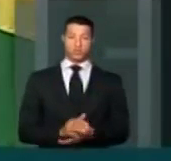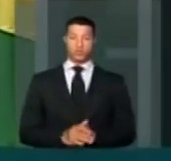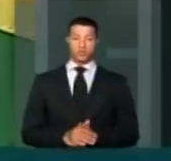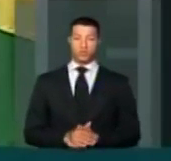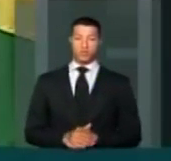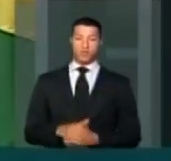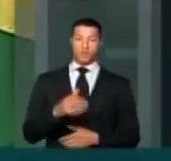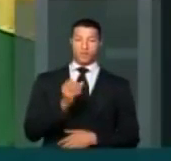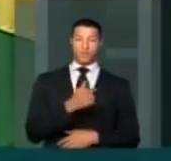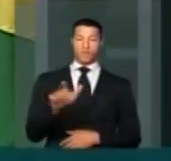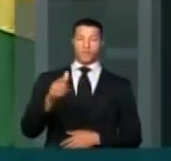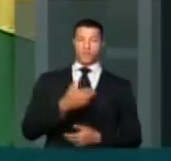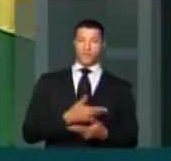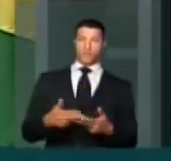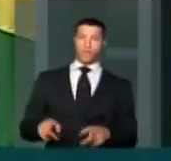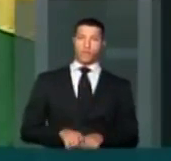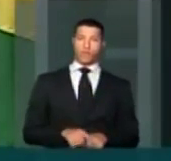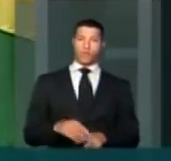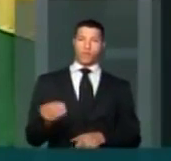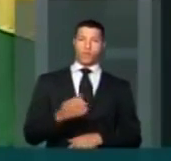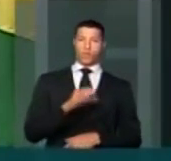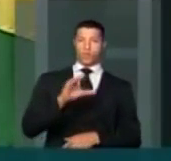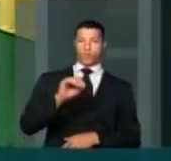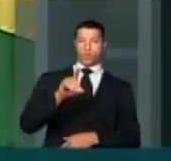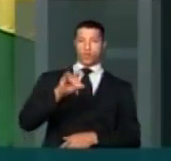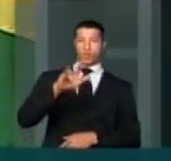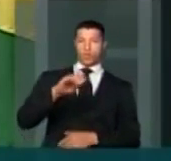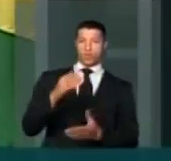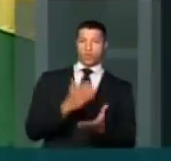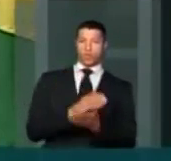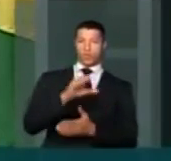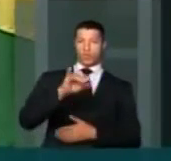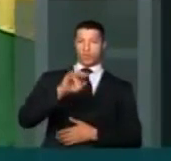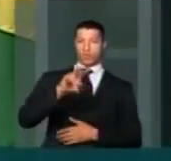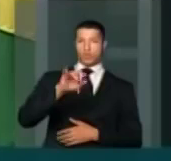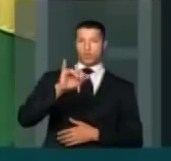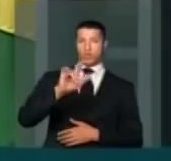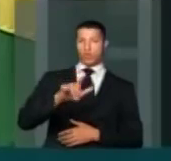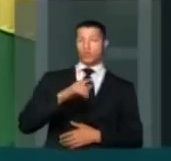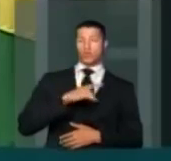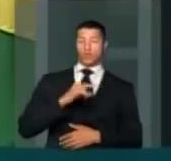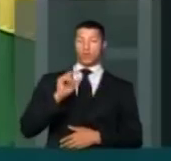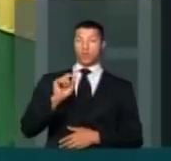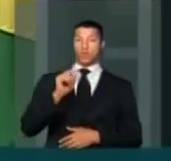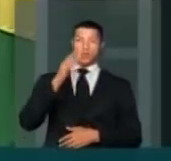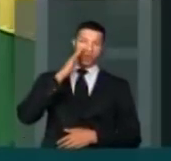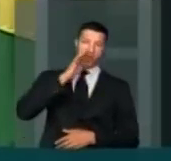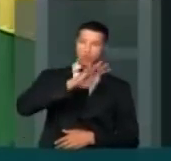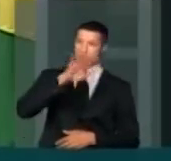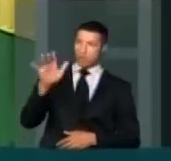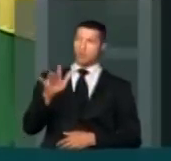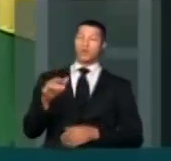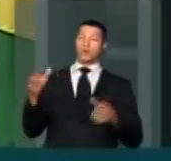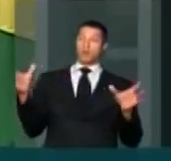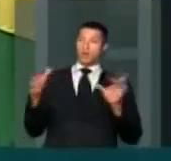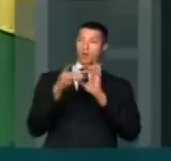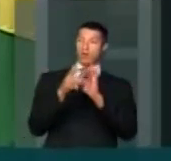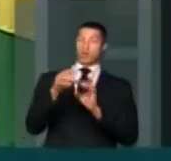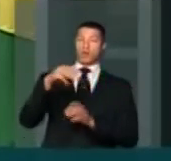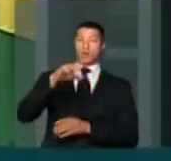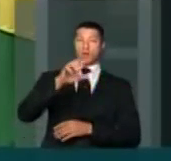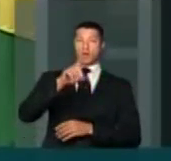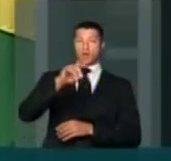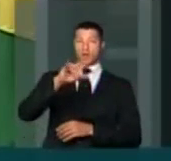Dentre as muitas virtudes cidadãs do novo Código de Processo Civil, sobressai-se essa que vislumbra a conciliação e a